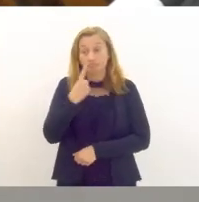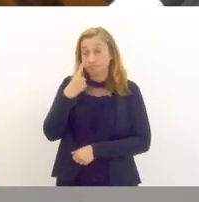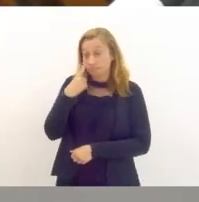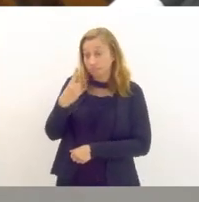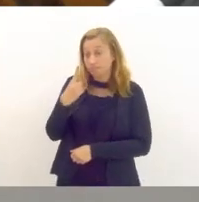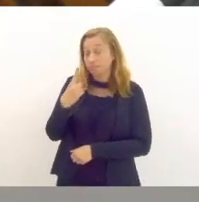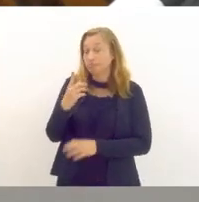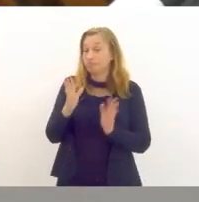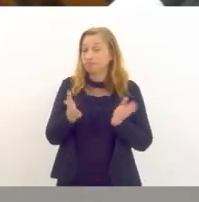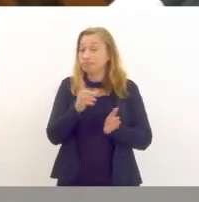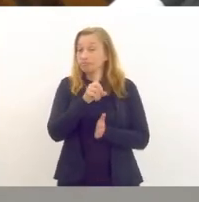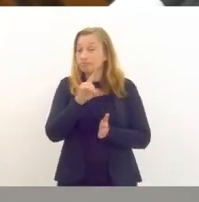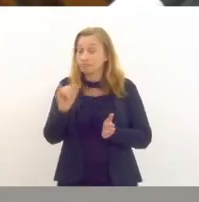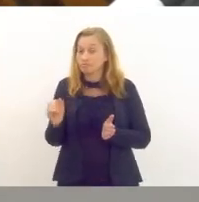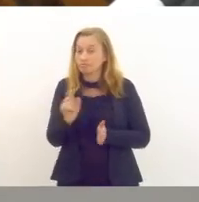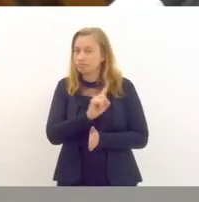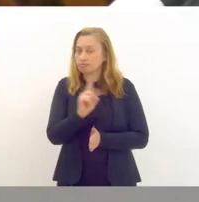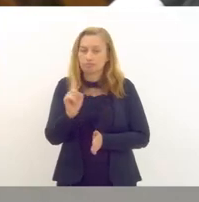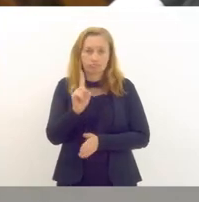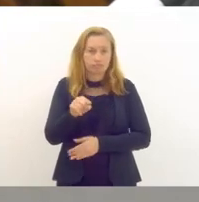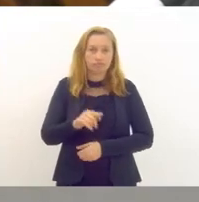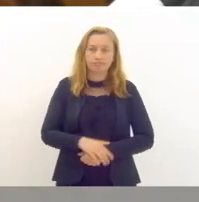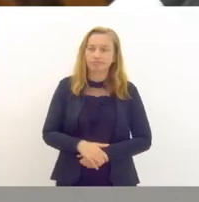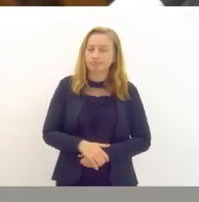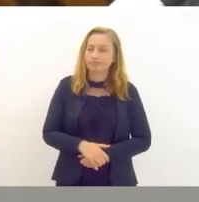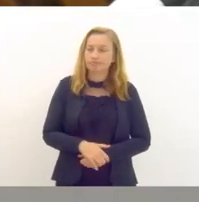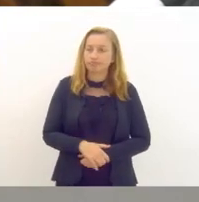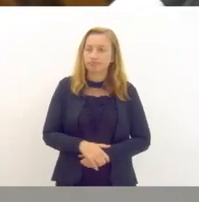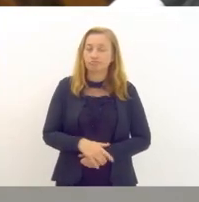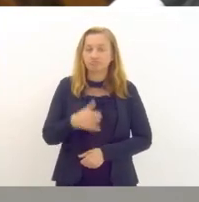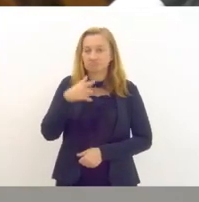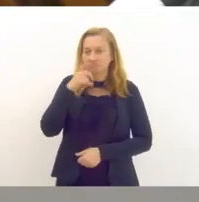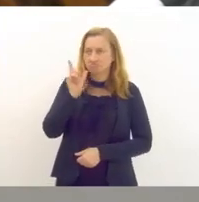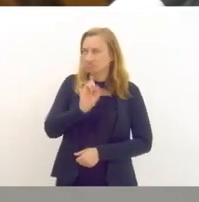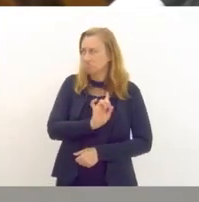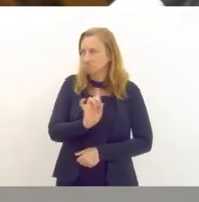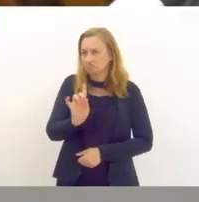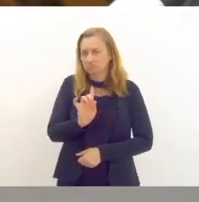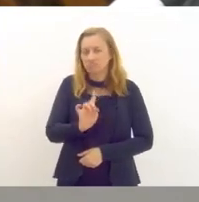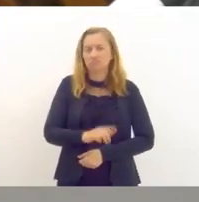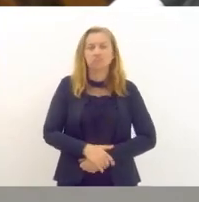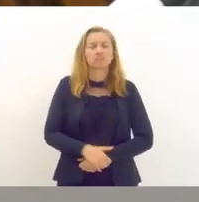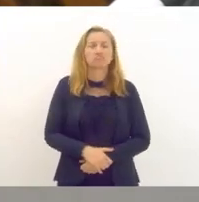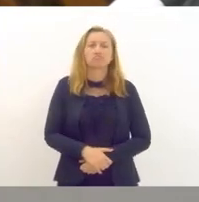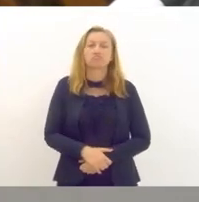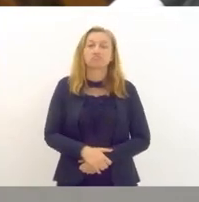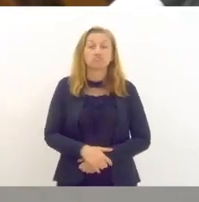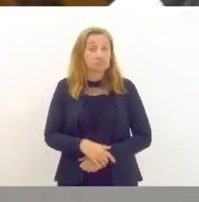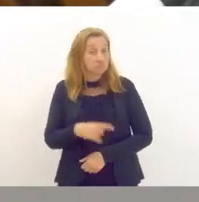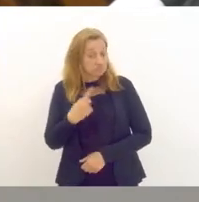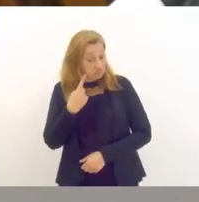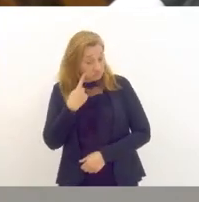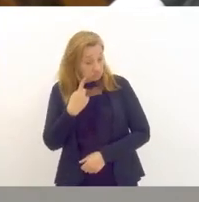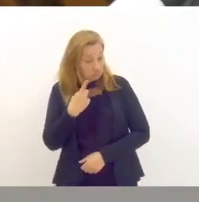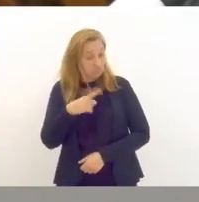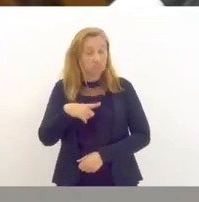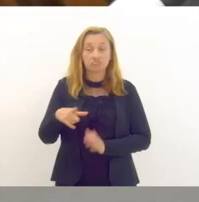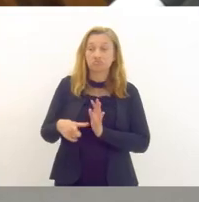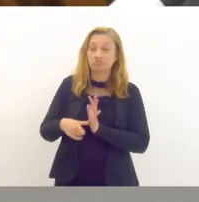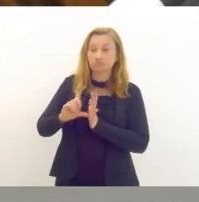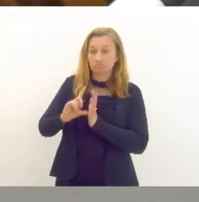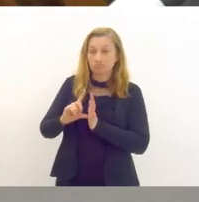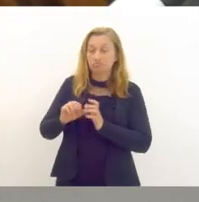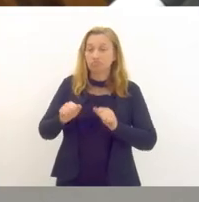no dia de hoje não foi isso de ontem não foi isso eu mesmo antes de ter o plenário